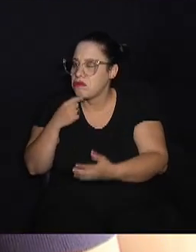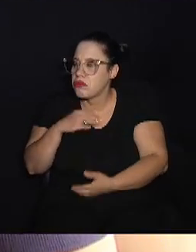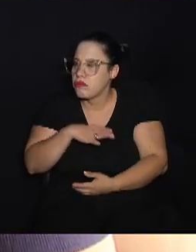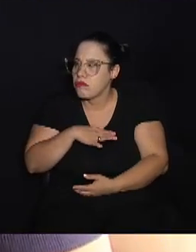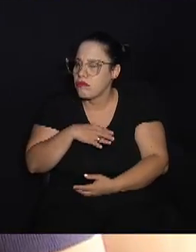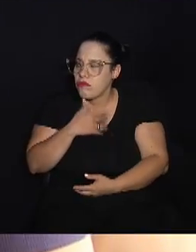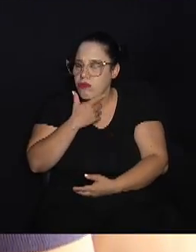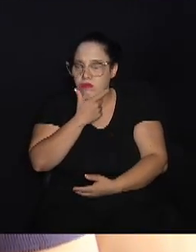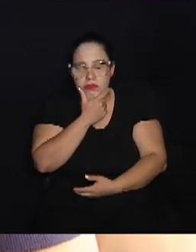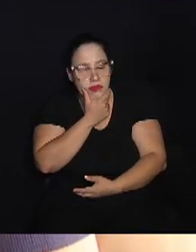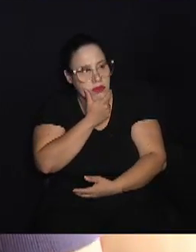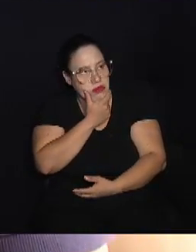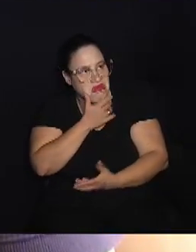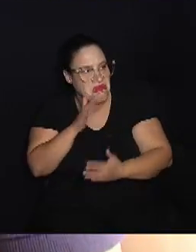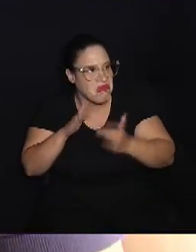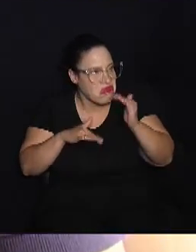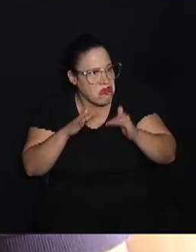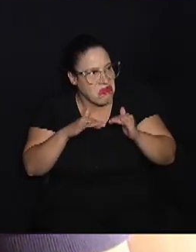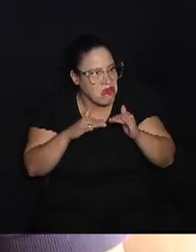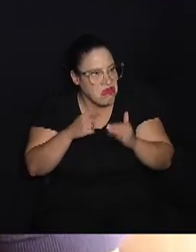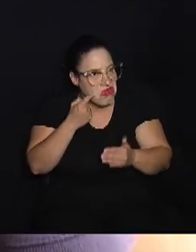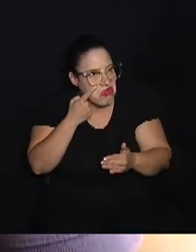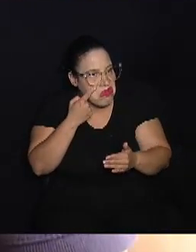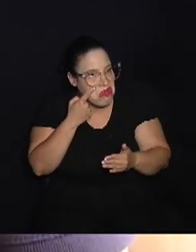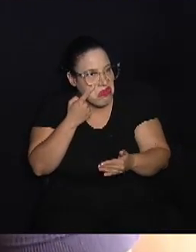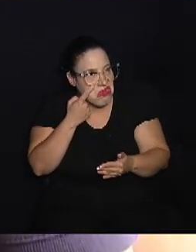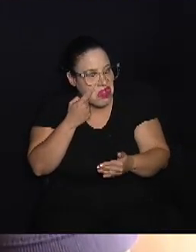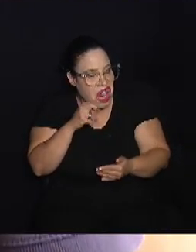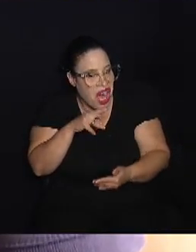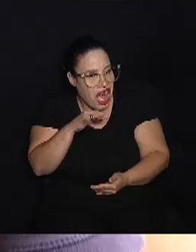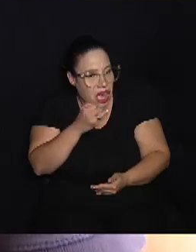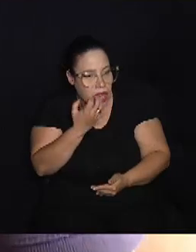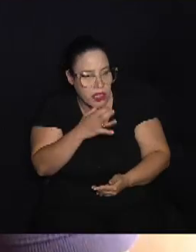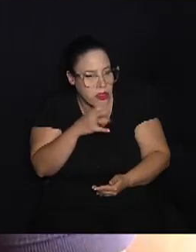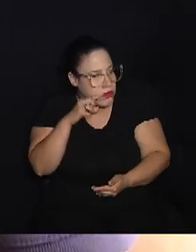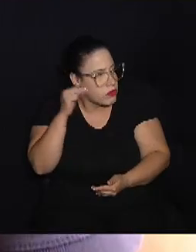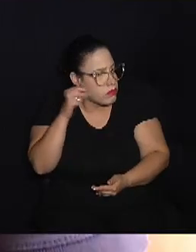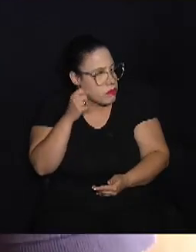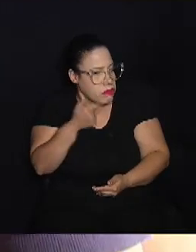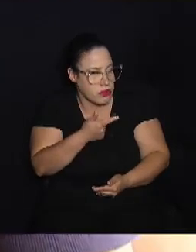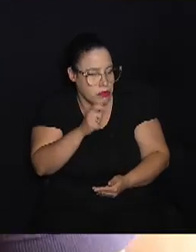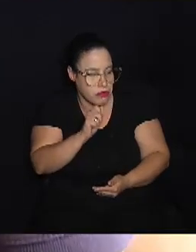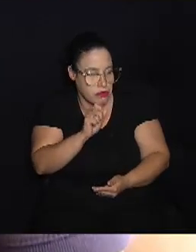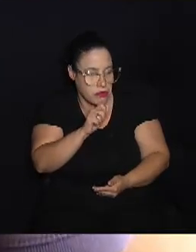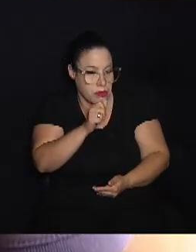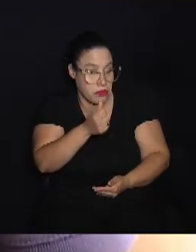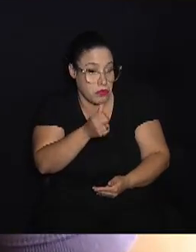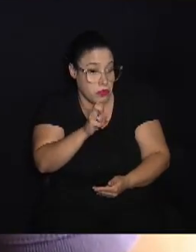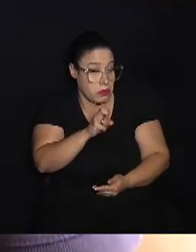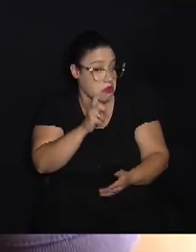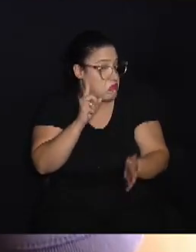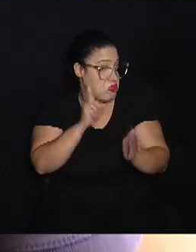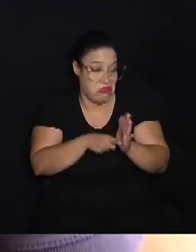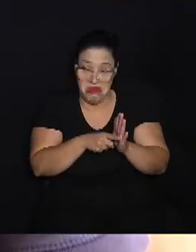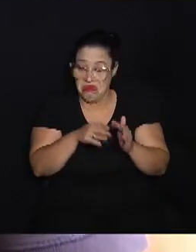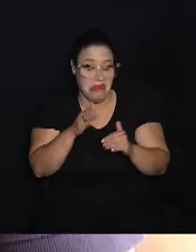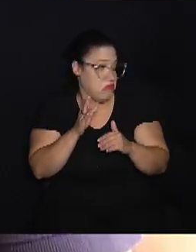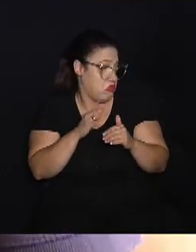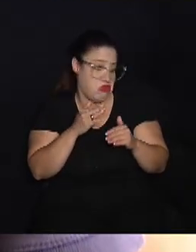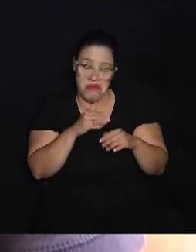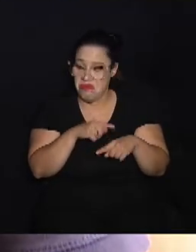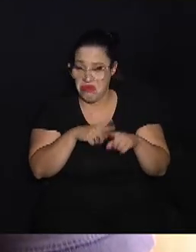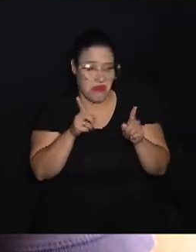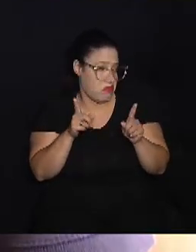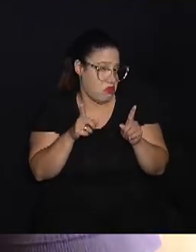Campinas? O panorama da raiva que a gente vê, a raiva de cães e gatos, desde 2015 nós não diagnosticamos mais casos, assim, a